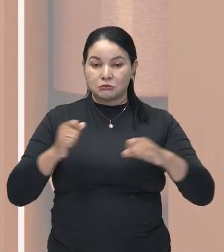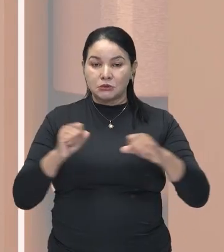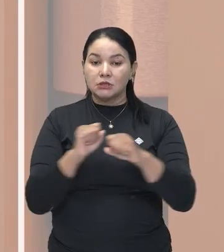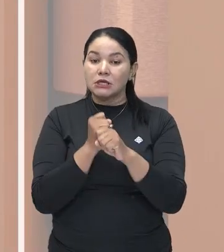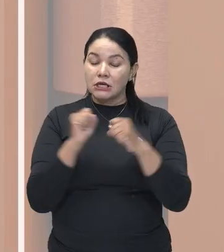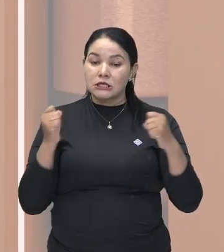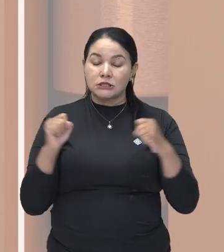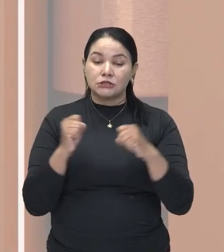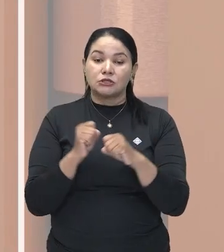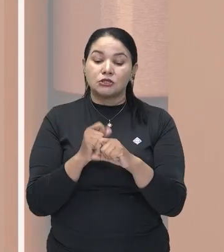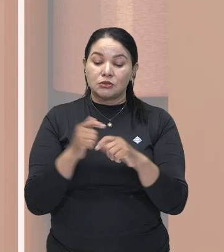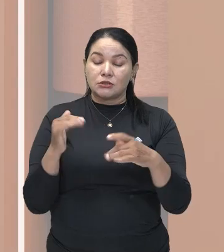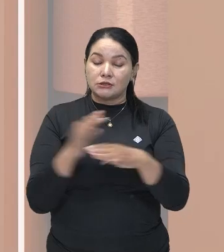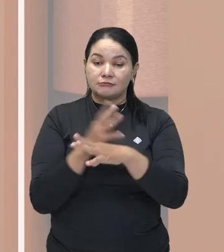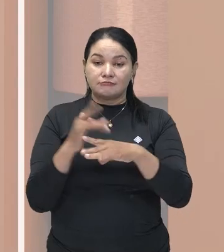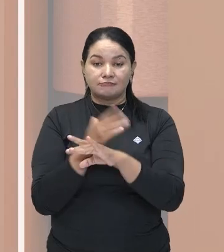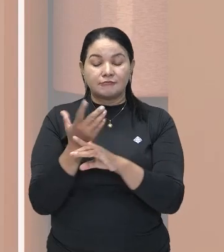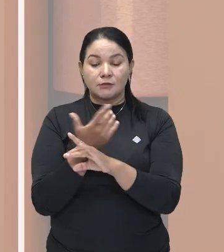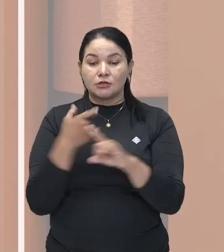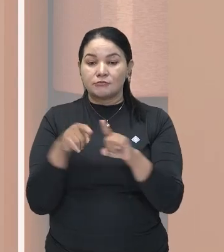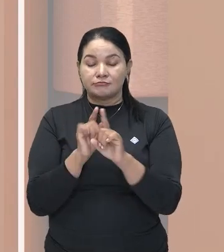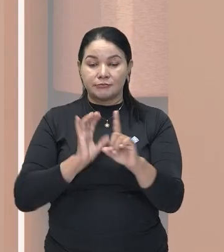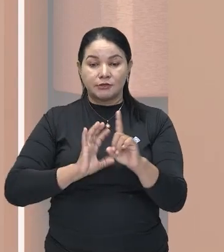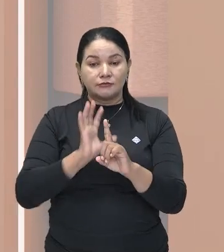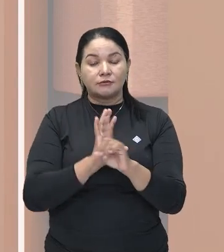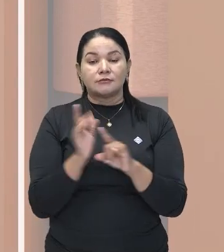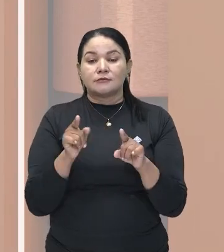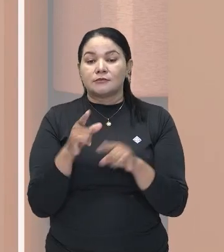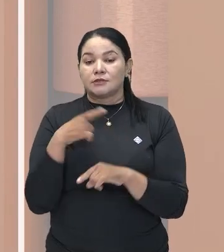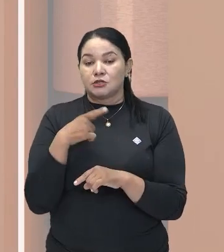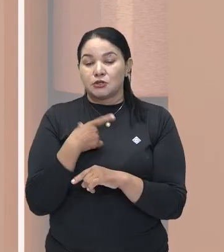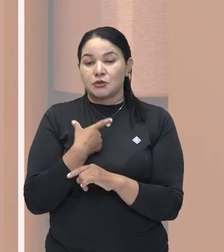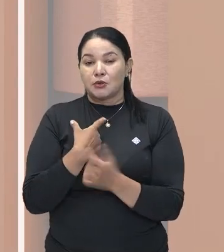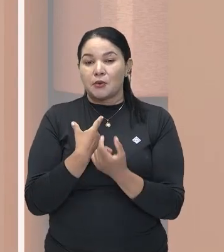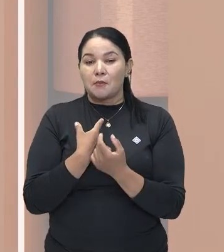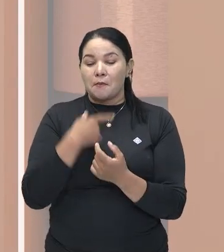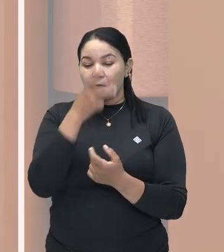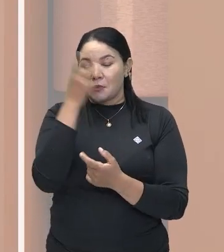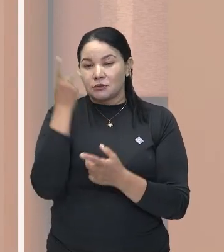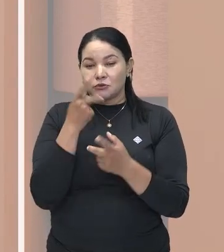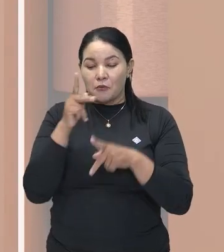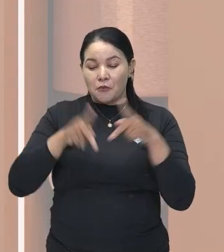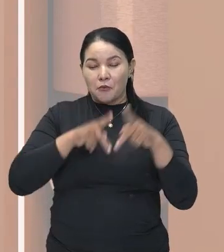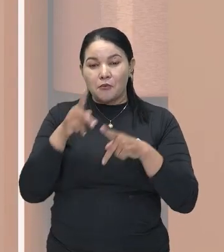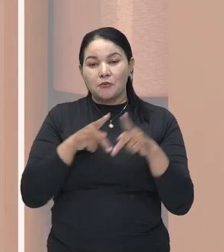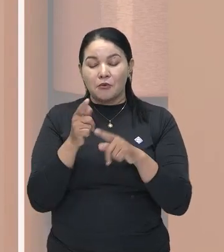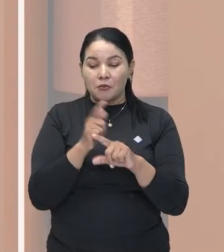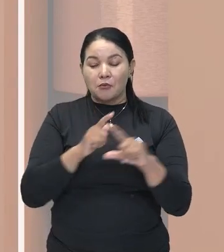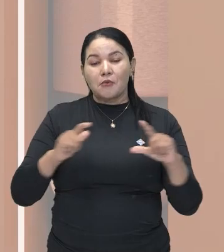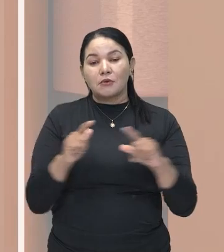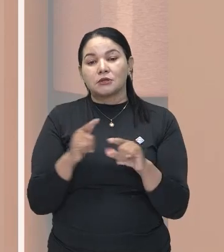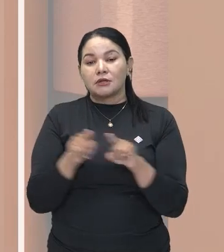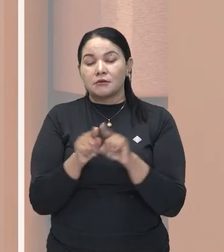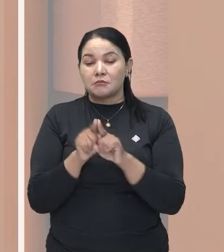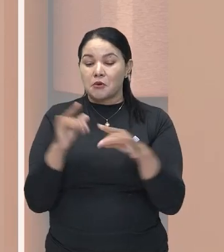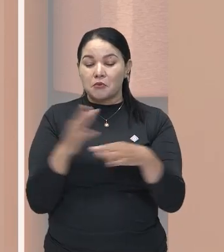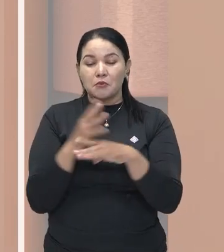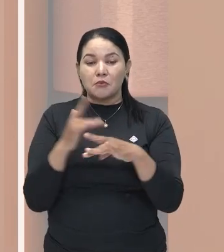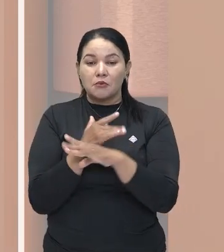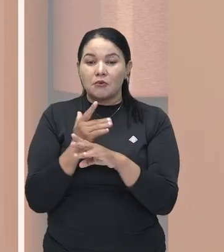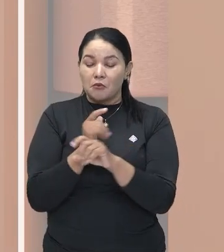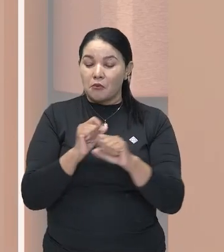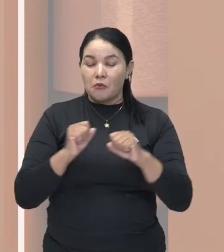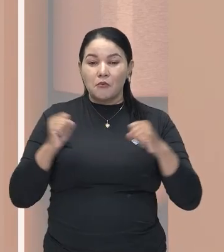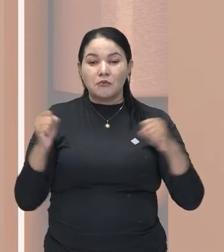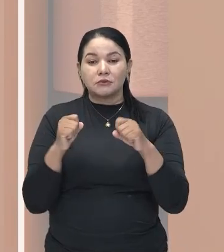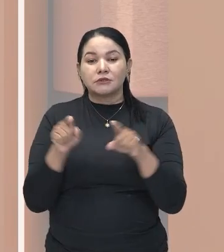Estados Unidos, né, além de ter essa grande quantidade de habitantes, ter esse processo de urbanização, de industrialização,